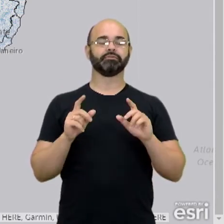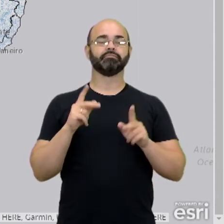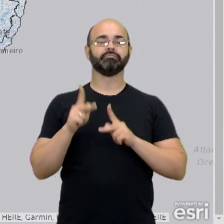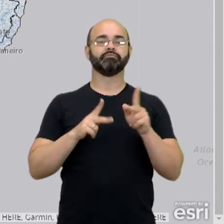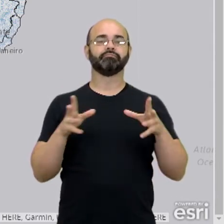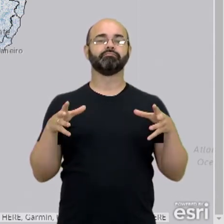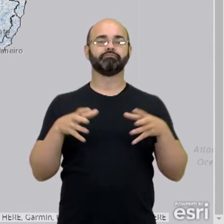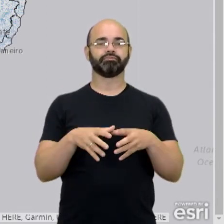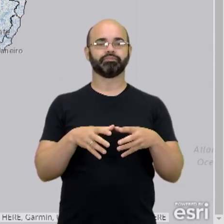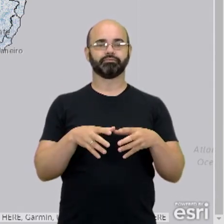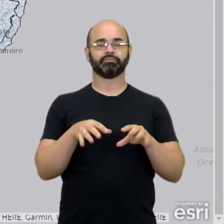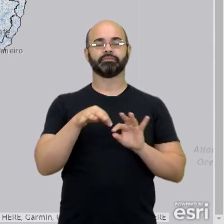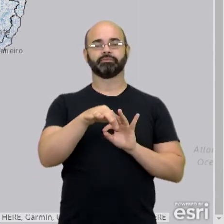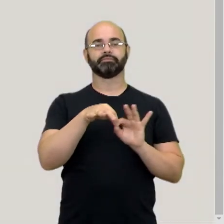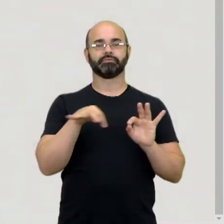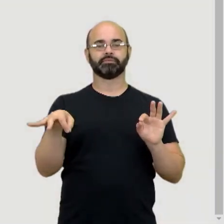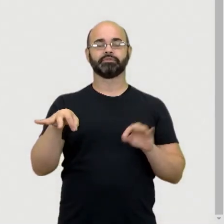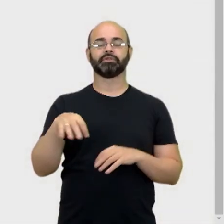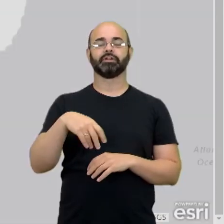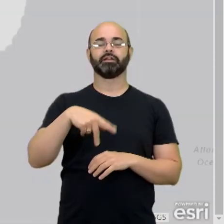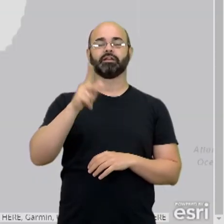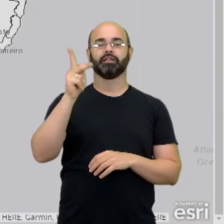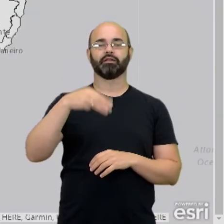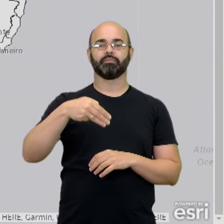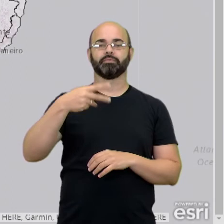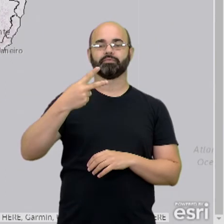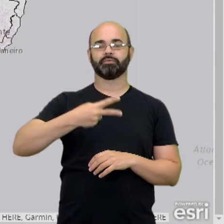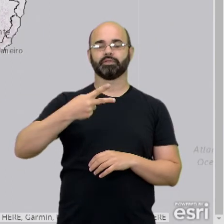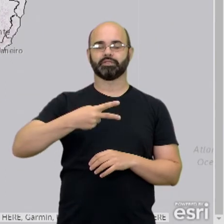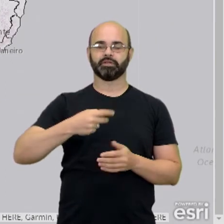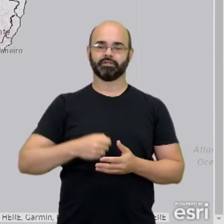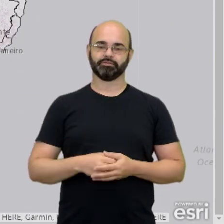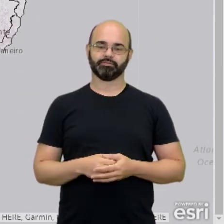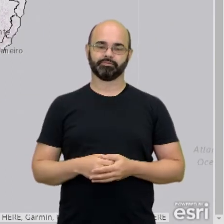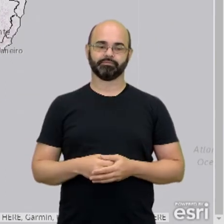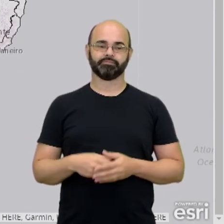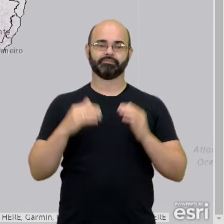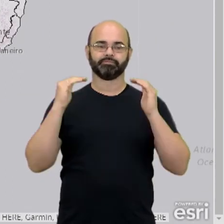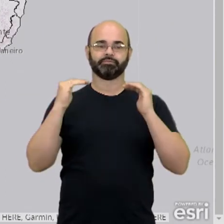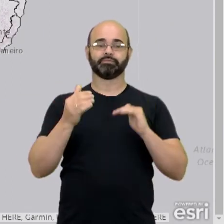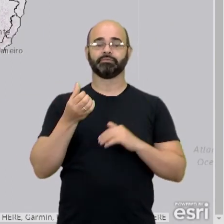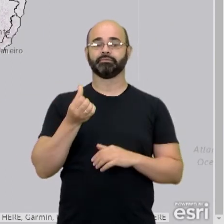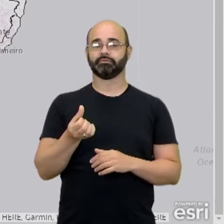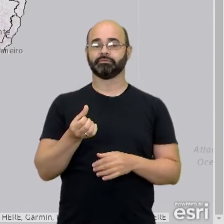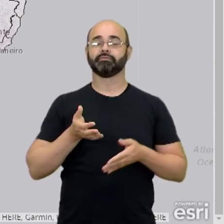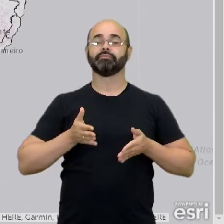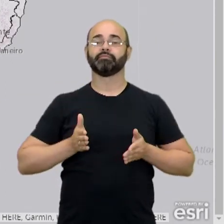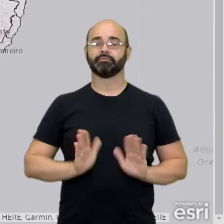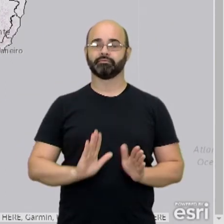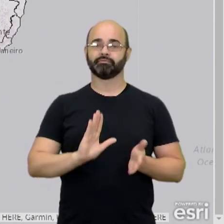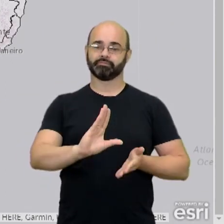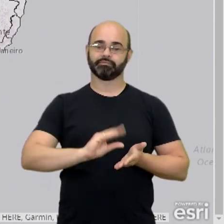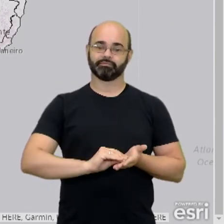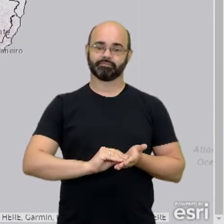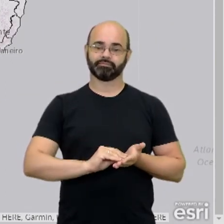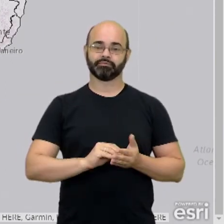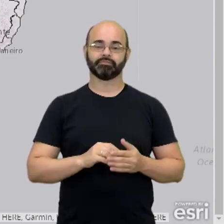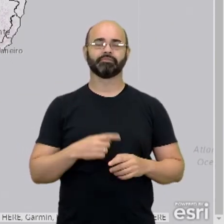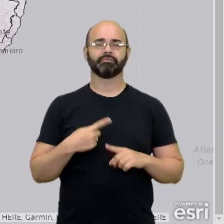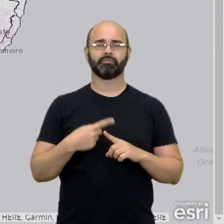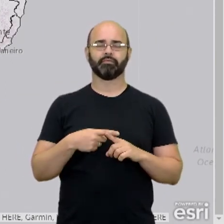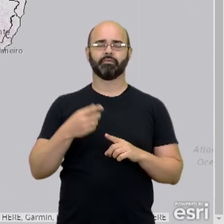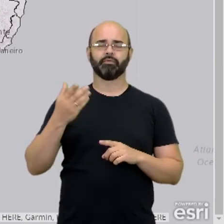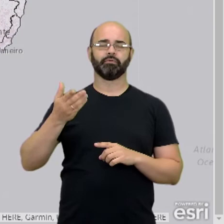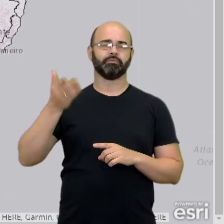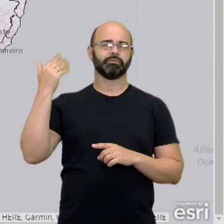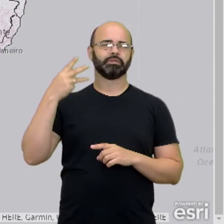seja, por quilômetro quadrado aí, ó, tá certo? Ó, o item 6, registro de nascimento, né, que até uns anos atrás, né,